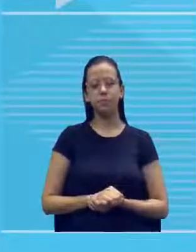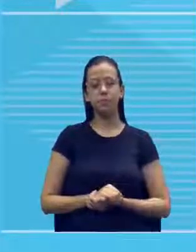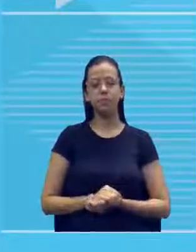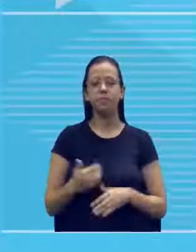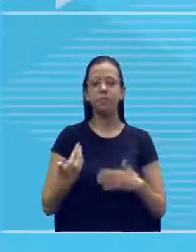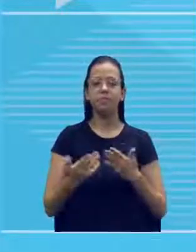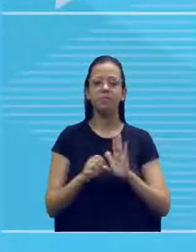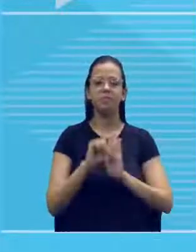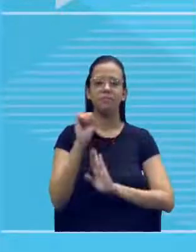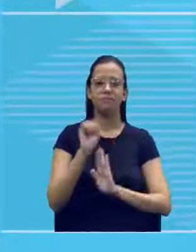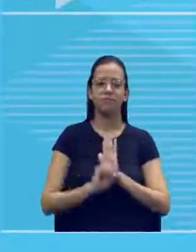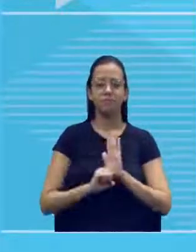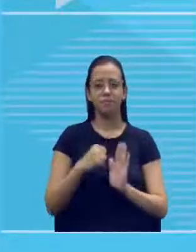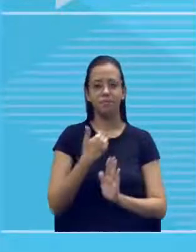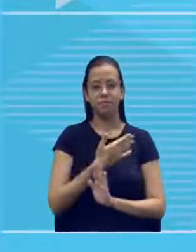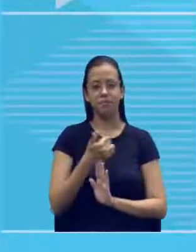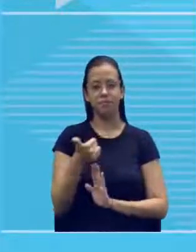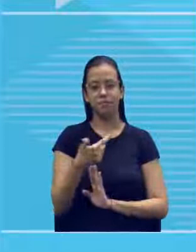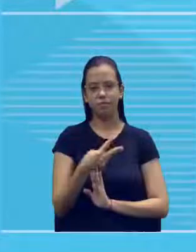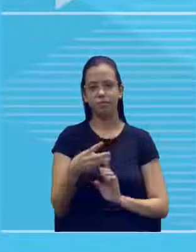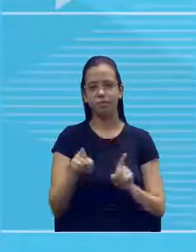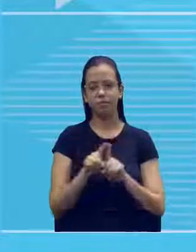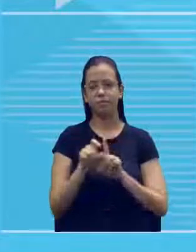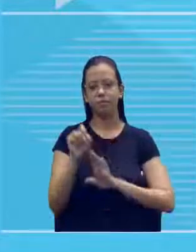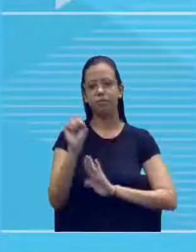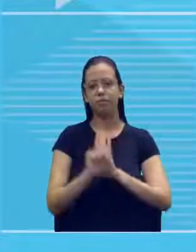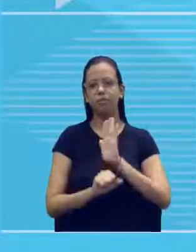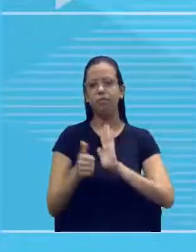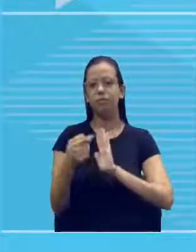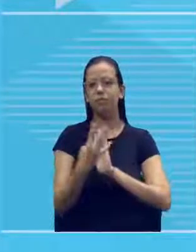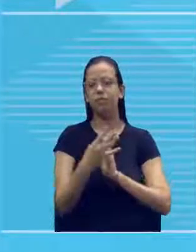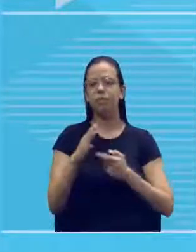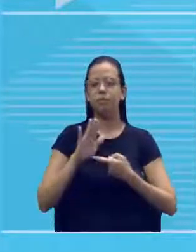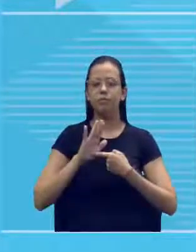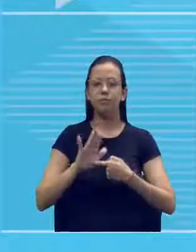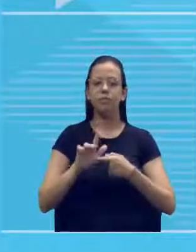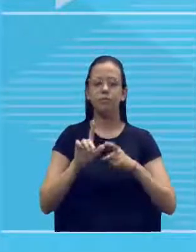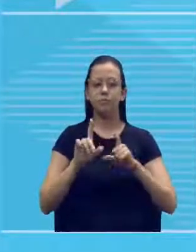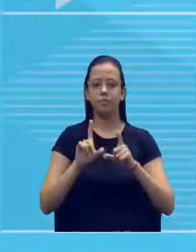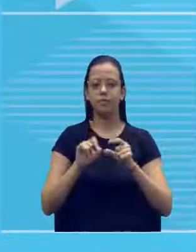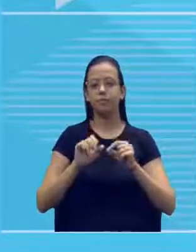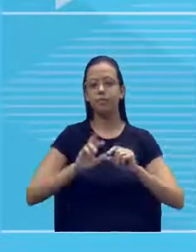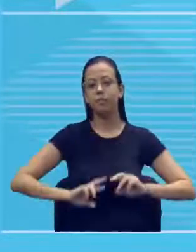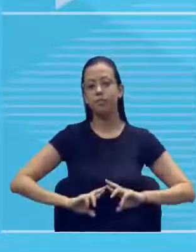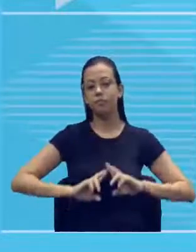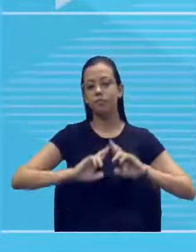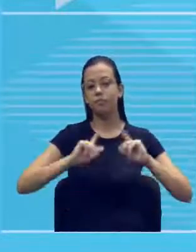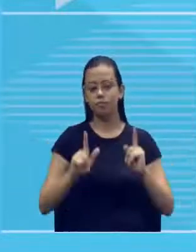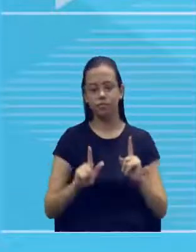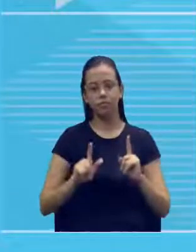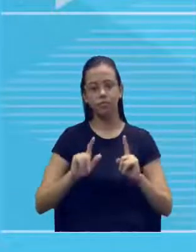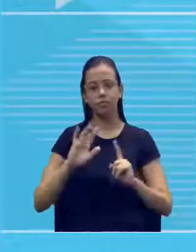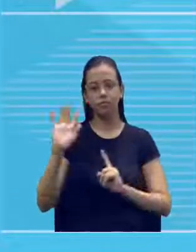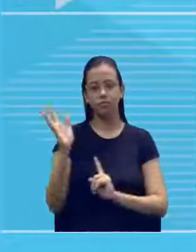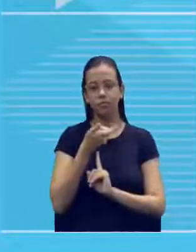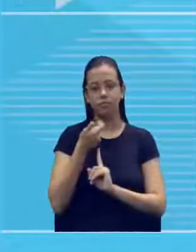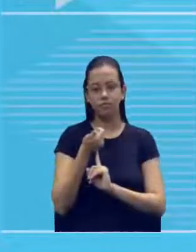nesse século, né, 13, 14, apareceu uma grande diferença, né, de